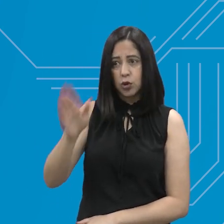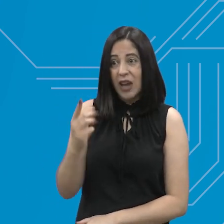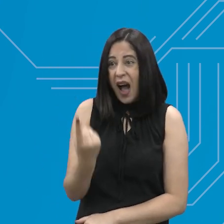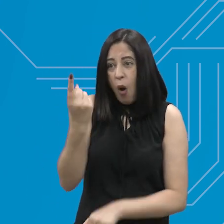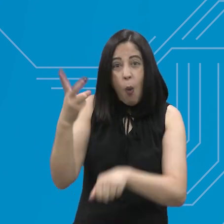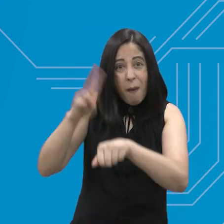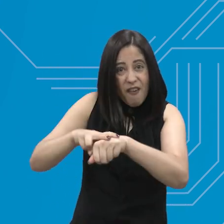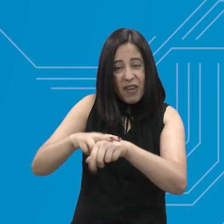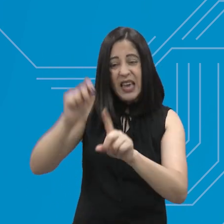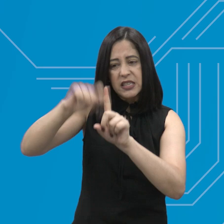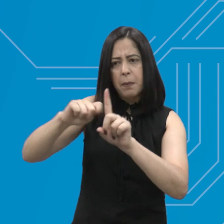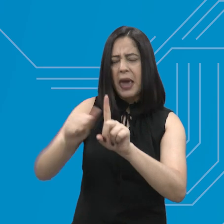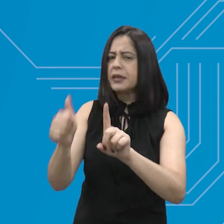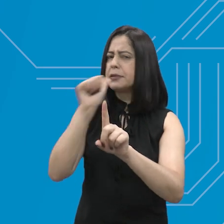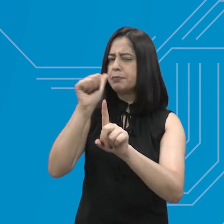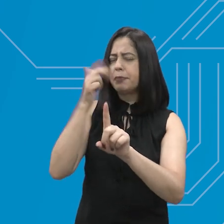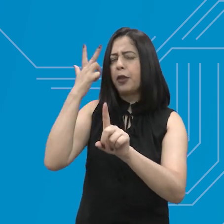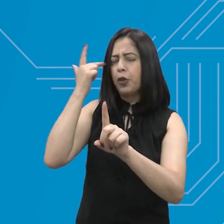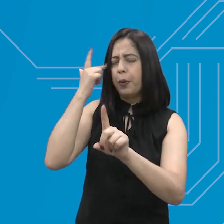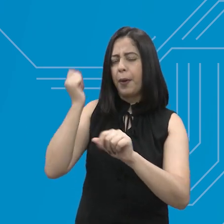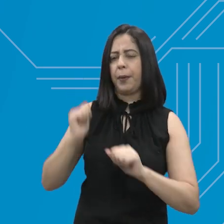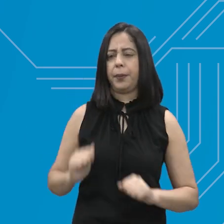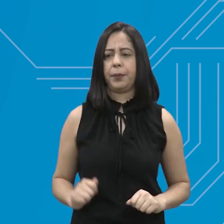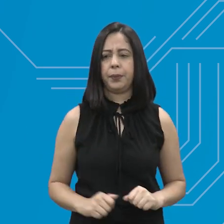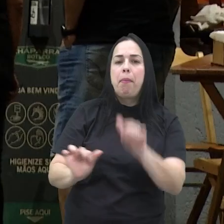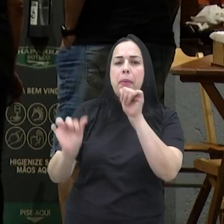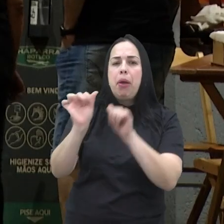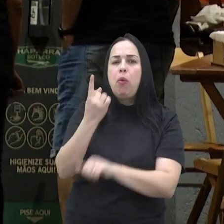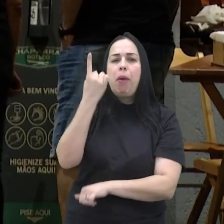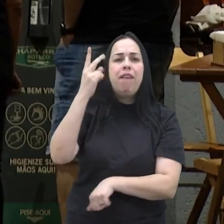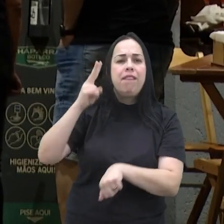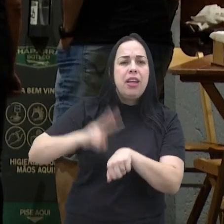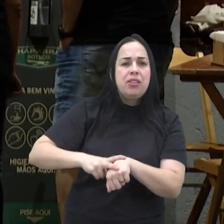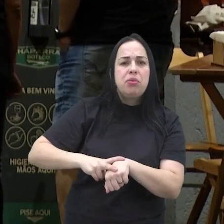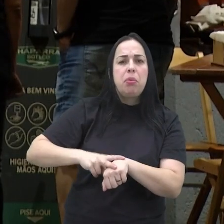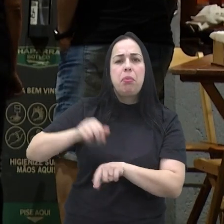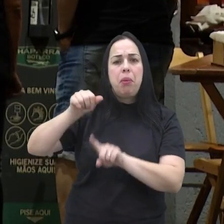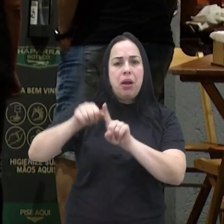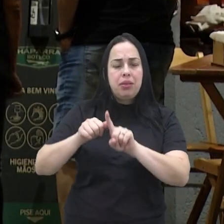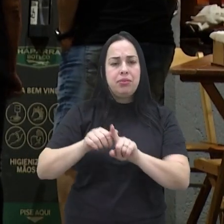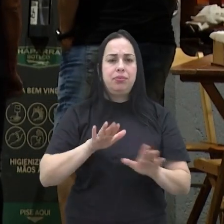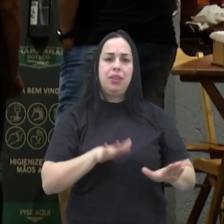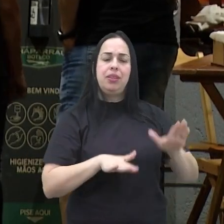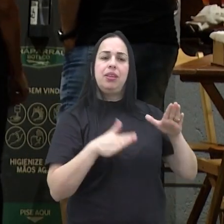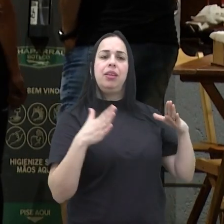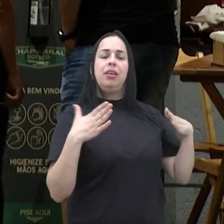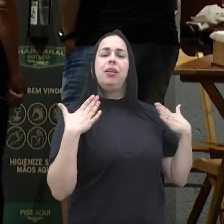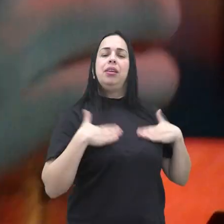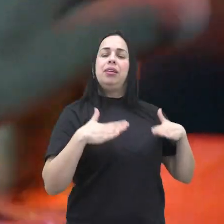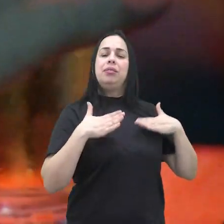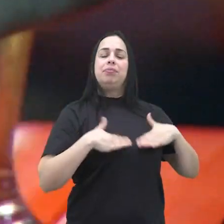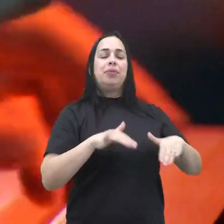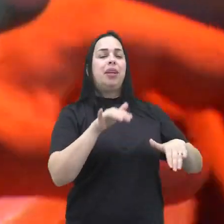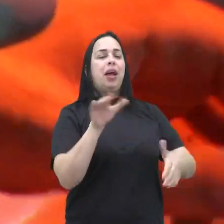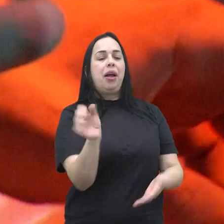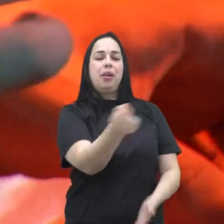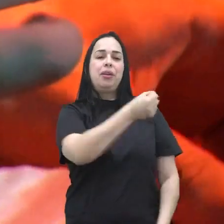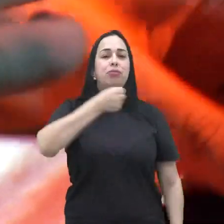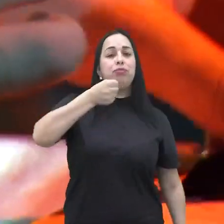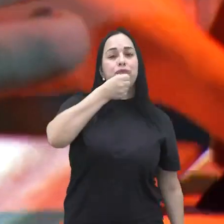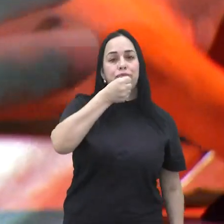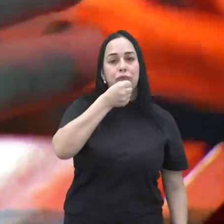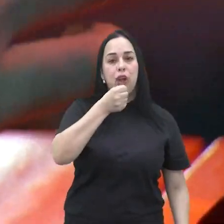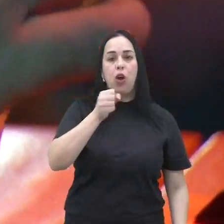declaram que consomem, no máximo, uma vez por mês. Um happy hour ou uma balada com os amigos? Para muitos,